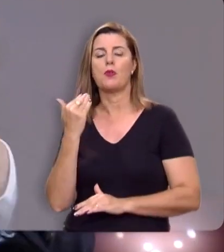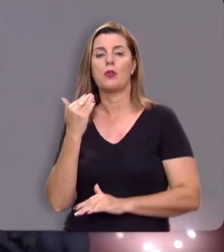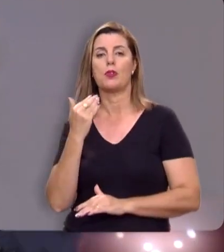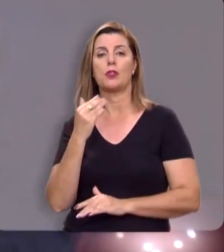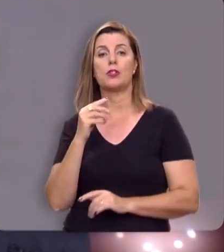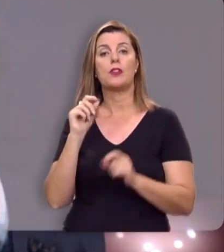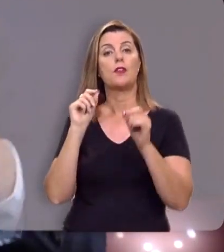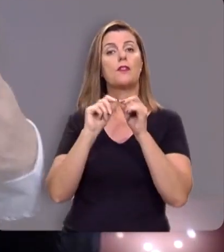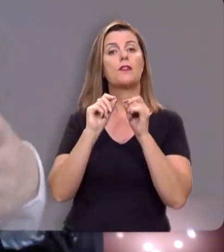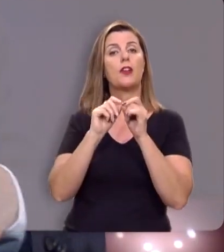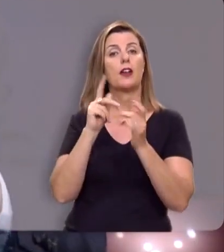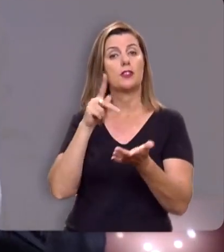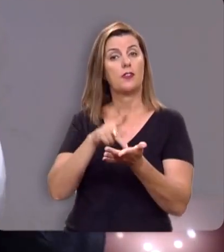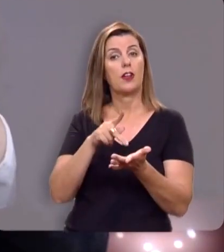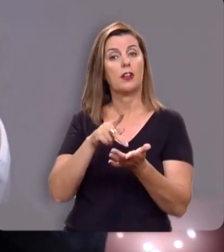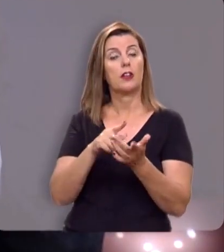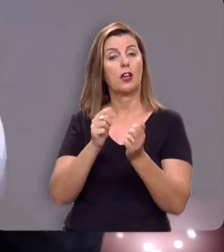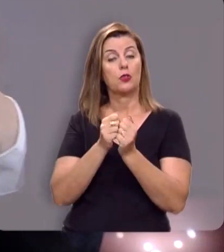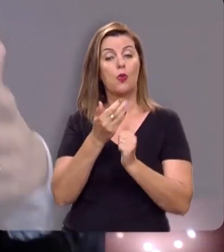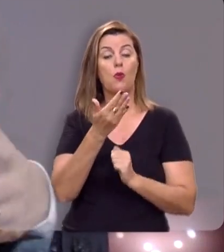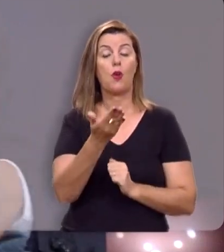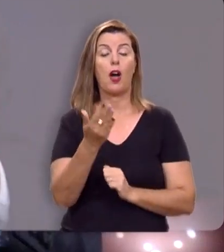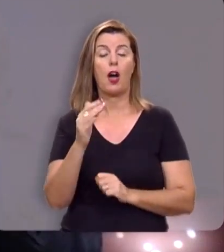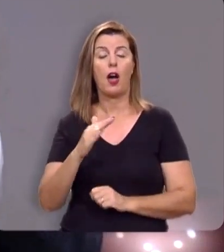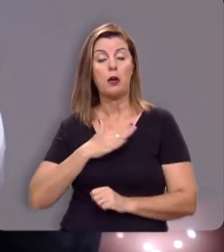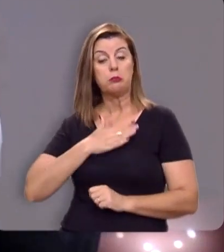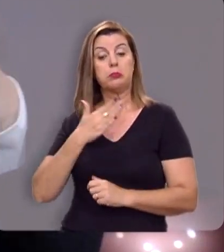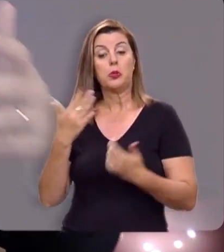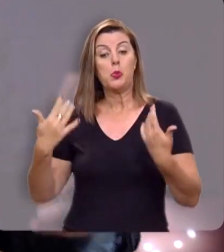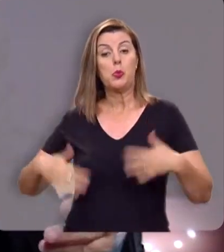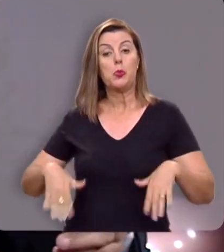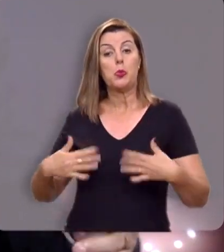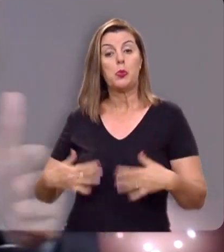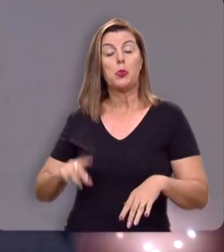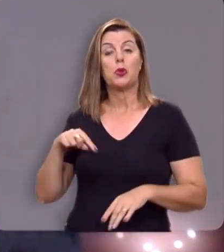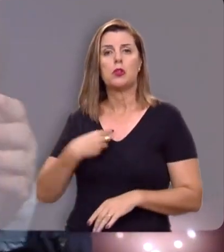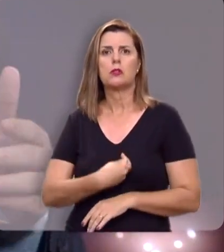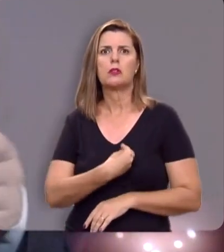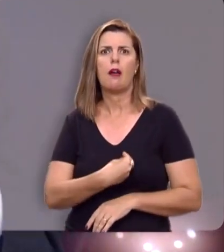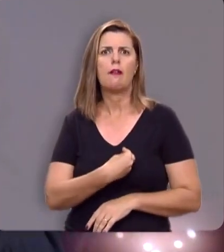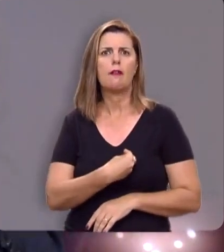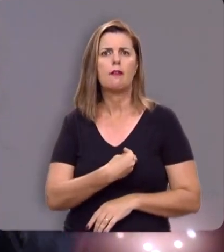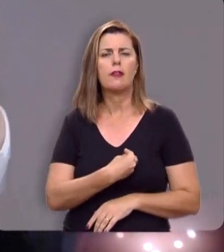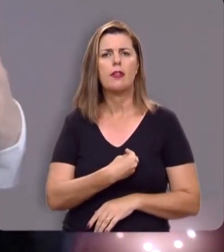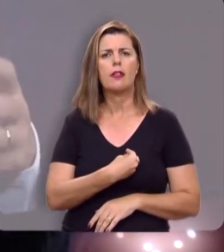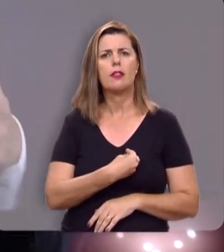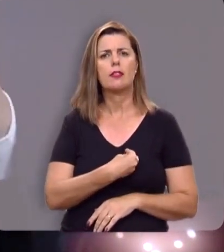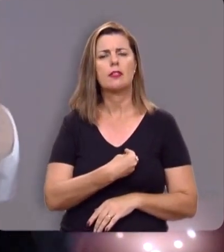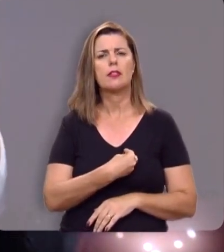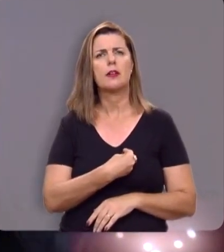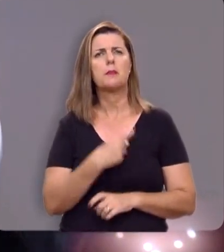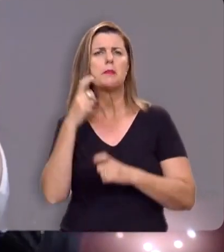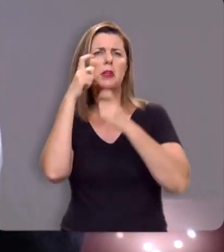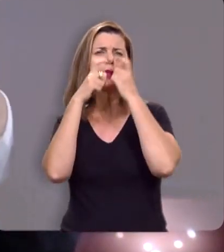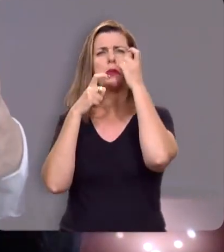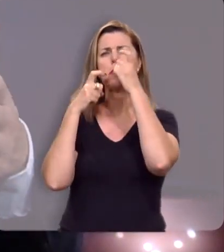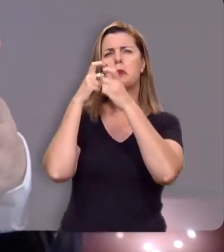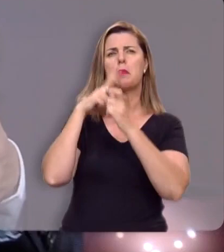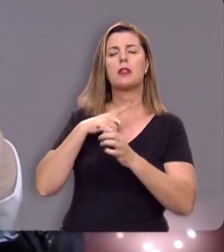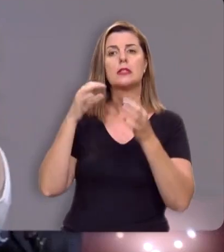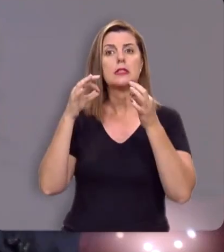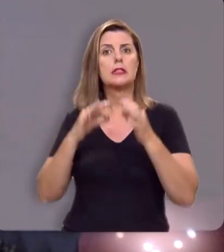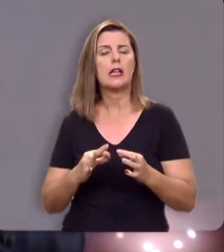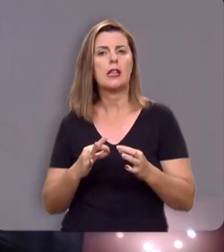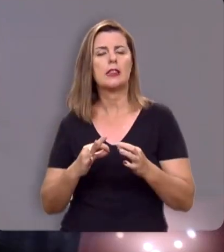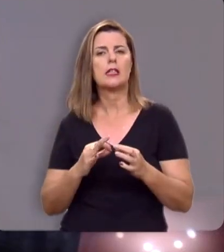isso faz com que ela de fato nos assuste, nos atemorize, seja essa